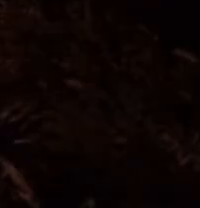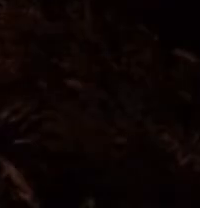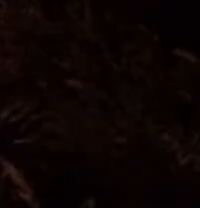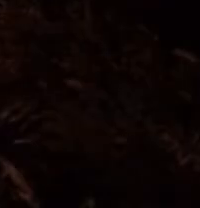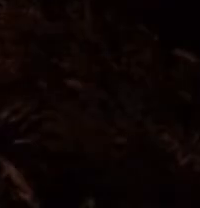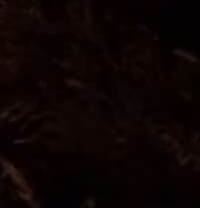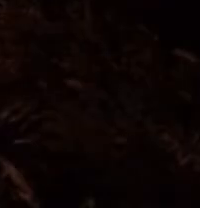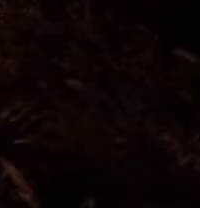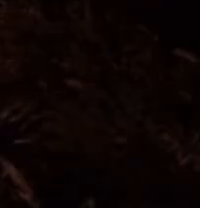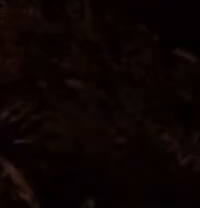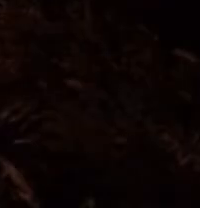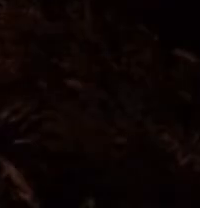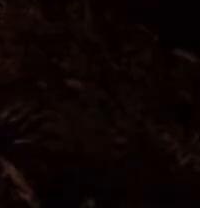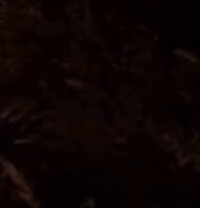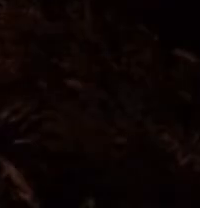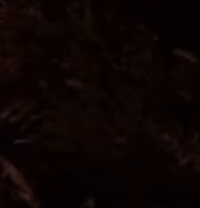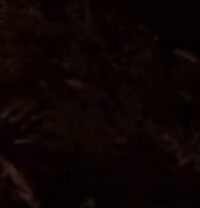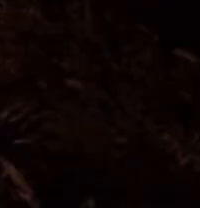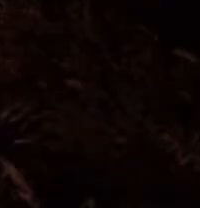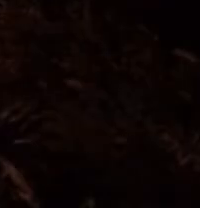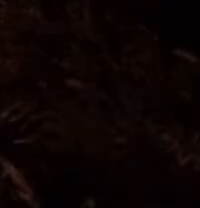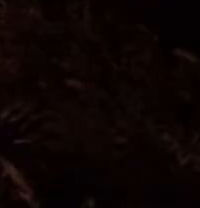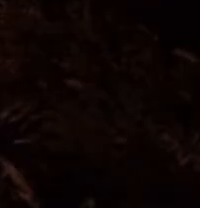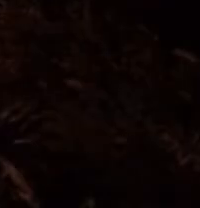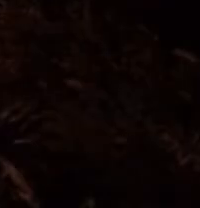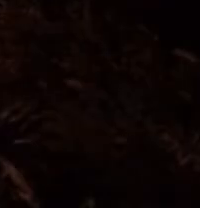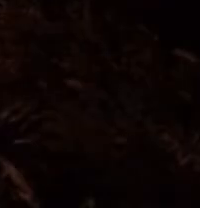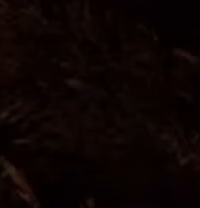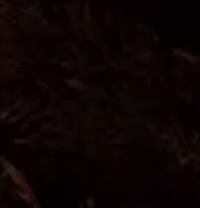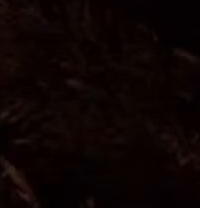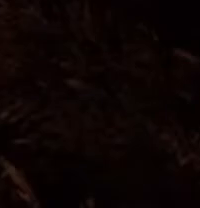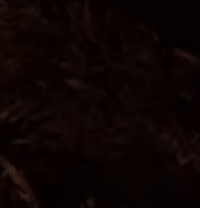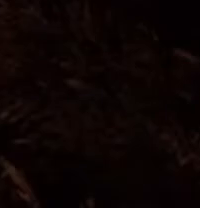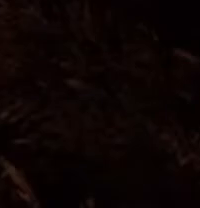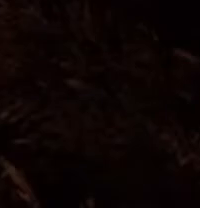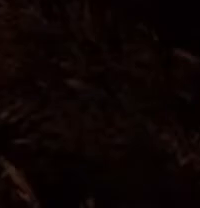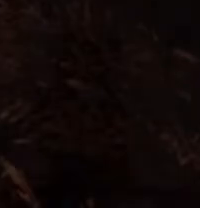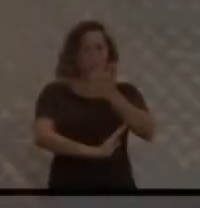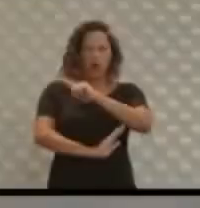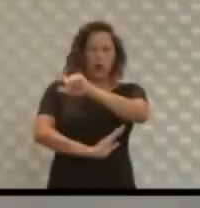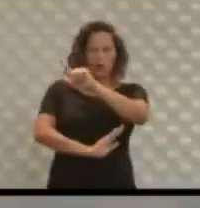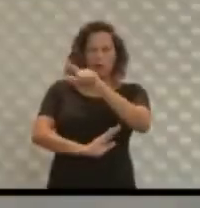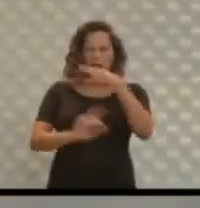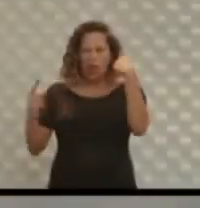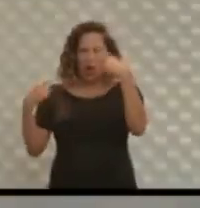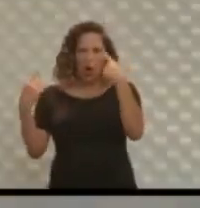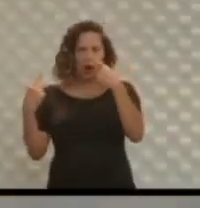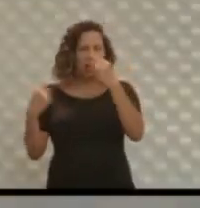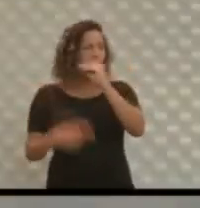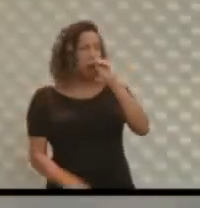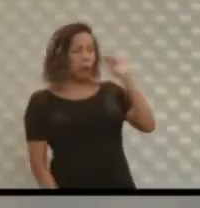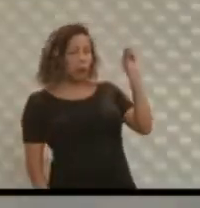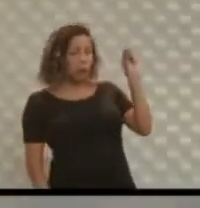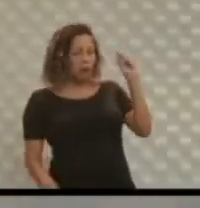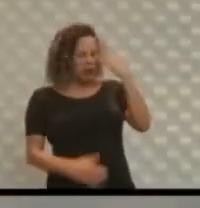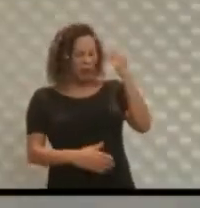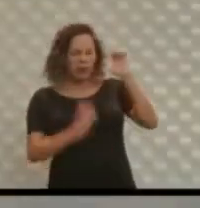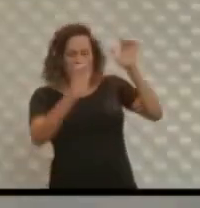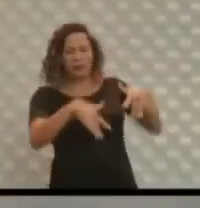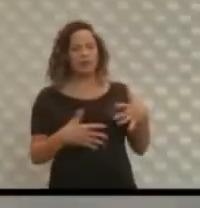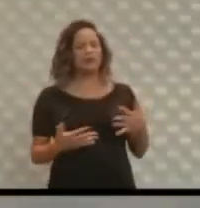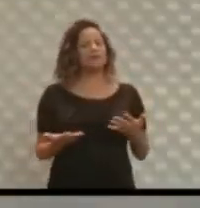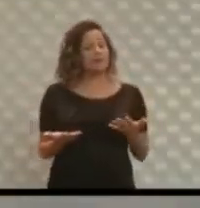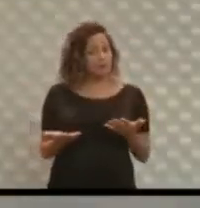saber, mas os loucos desprezam a sabedoria e o ensino. O temor do Senhor faz você